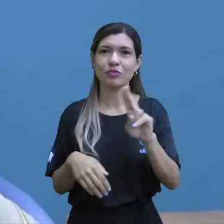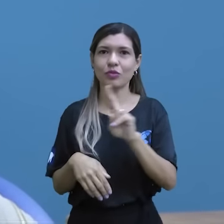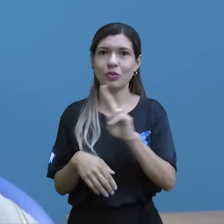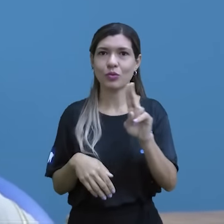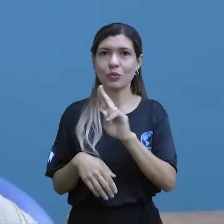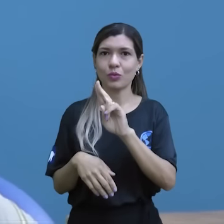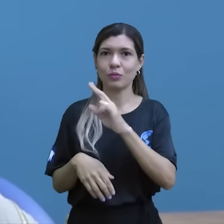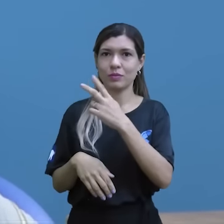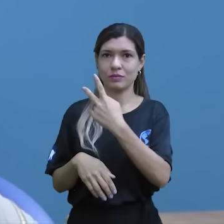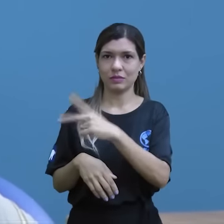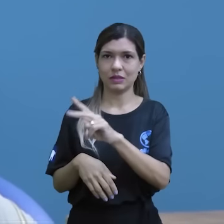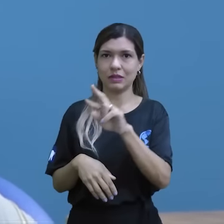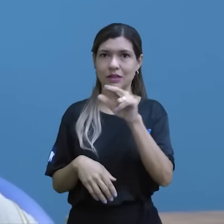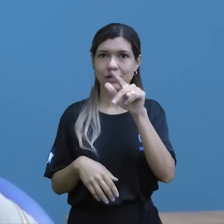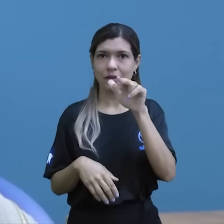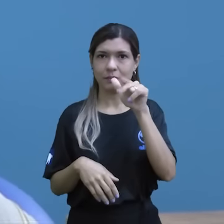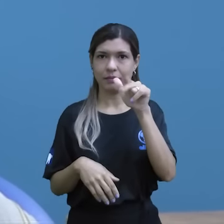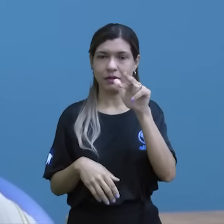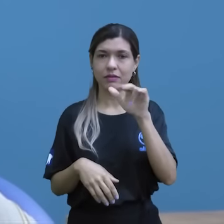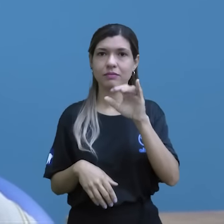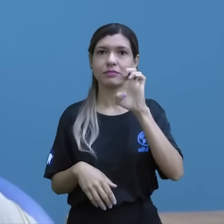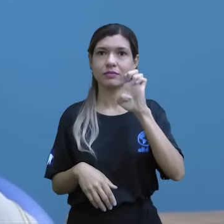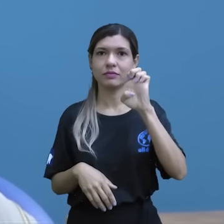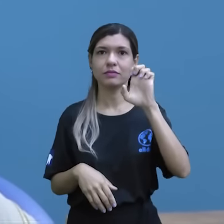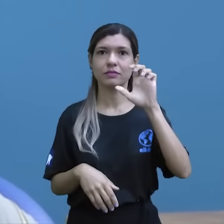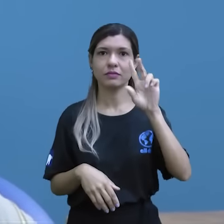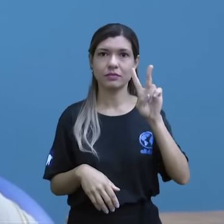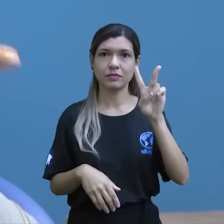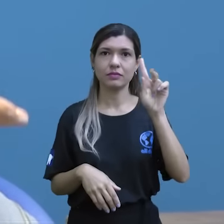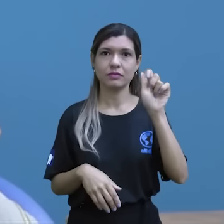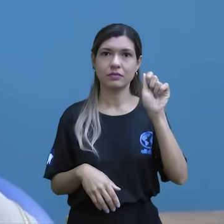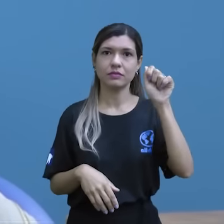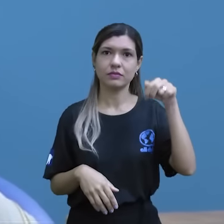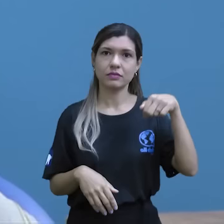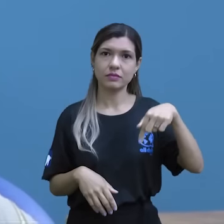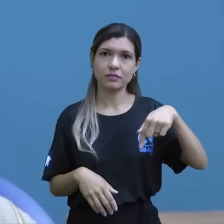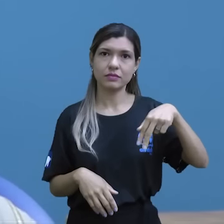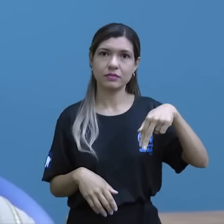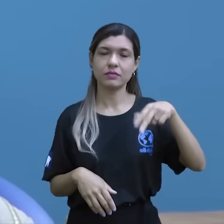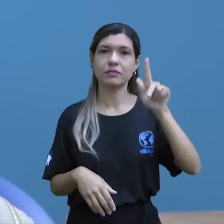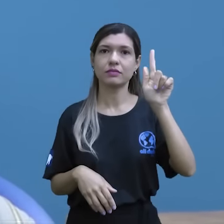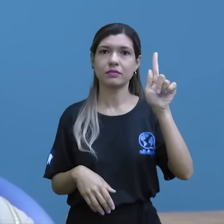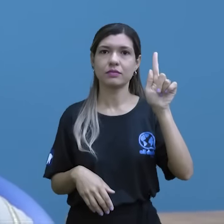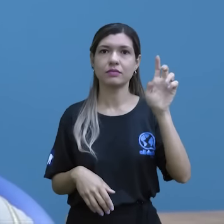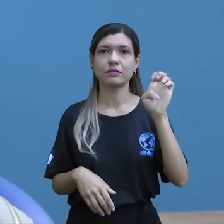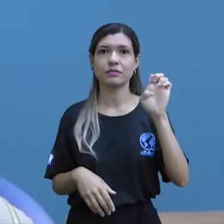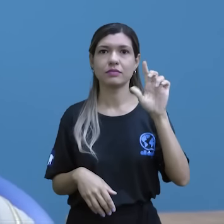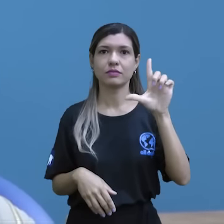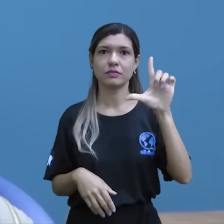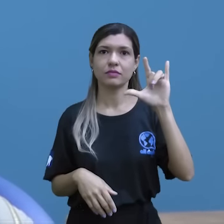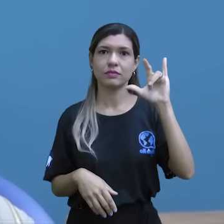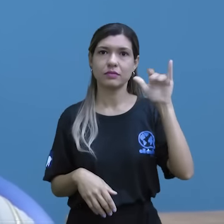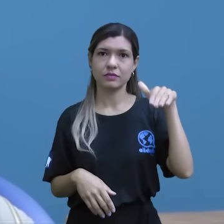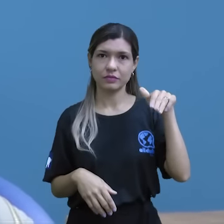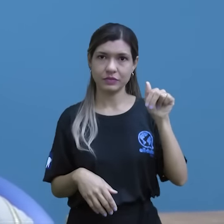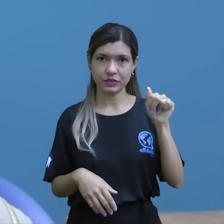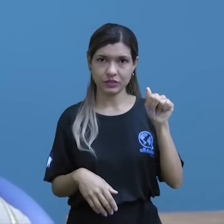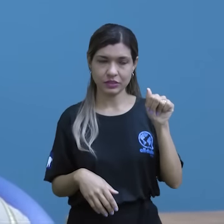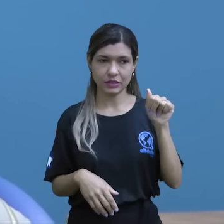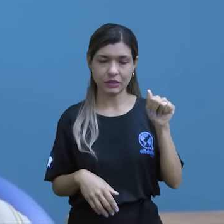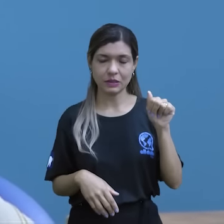mais. Ela que estava, quando o pai de Lima Barreto fica muito doente, Lima estava, enfim, pois ele viria